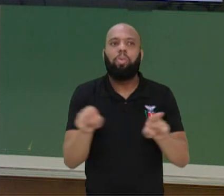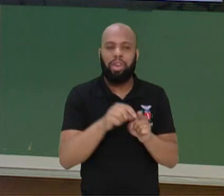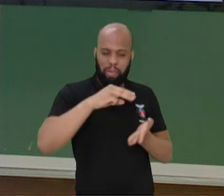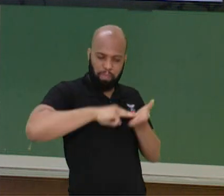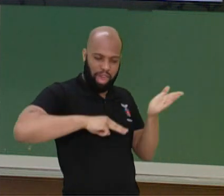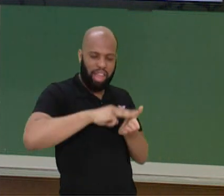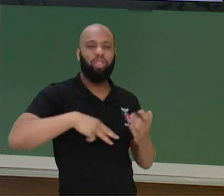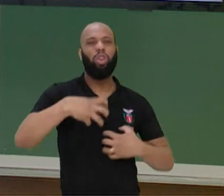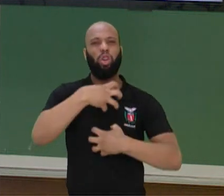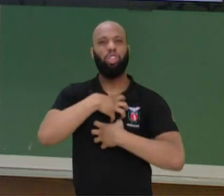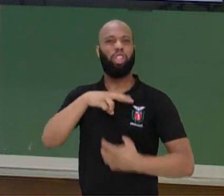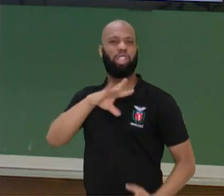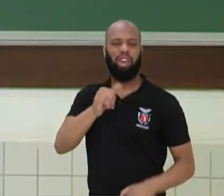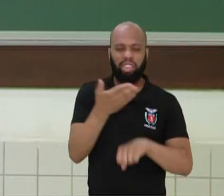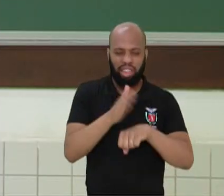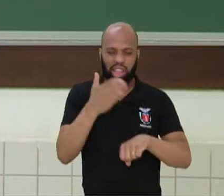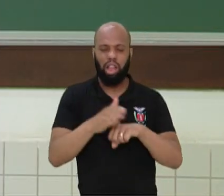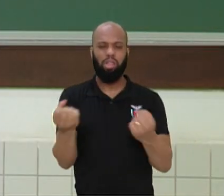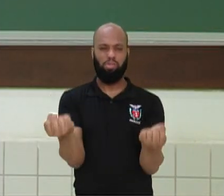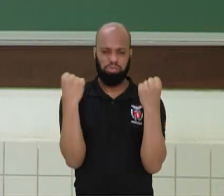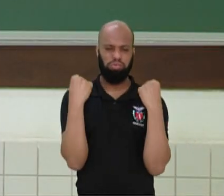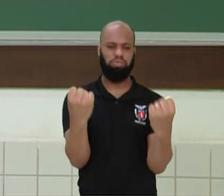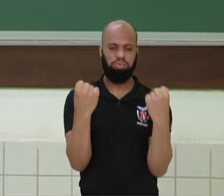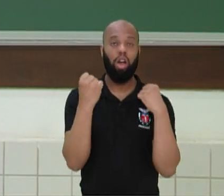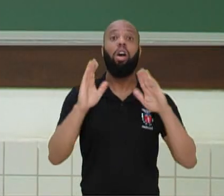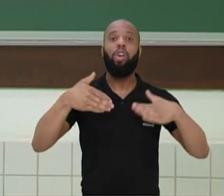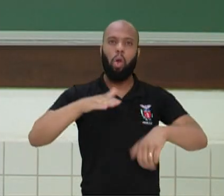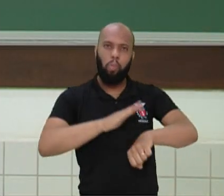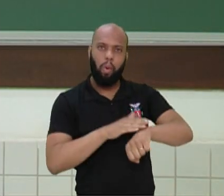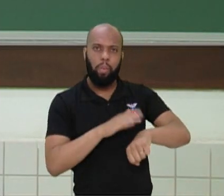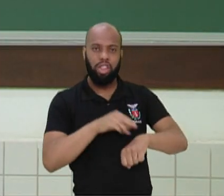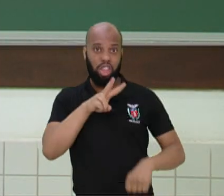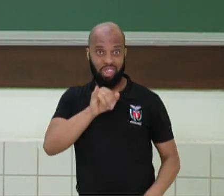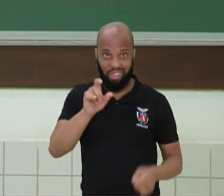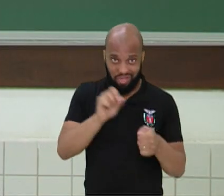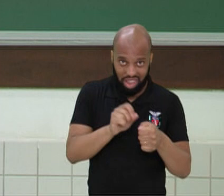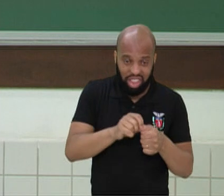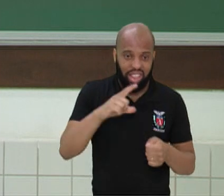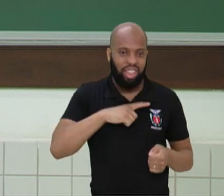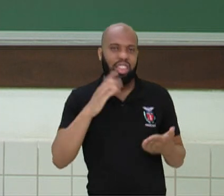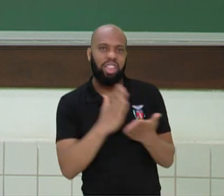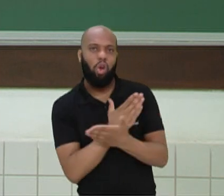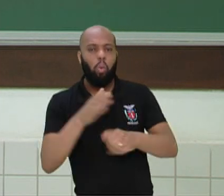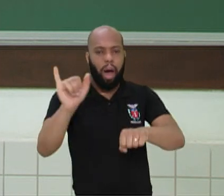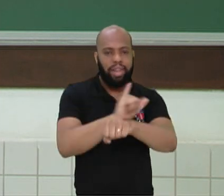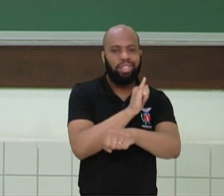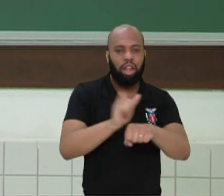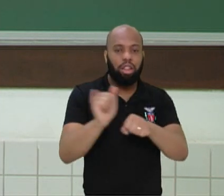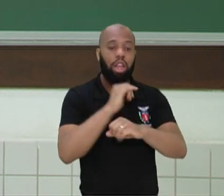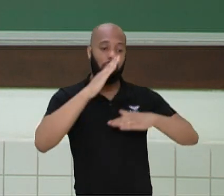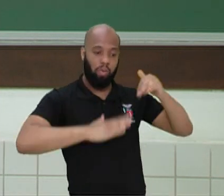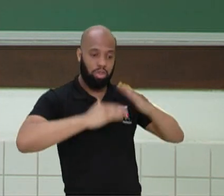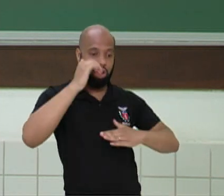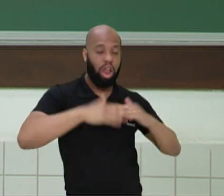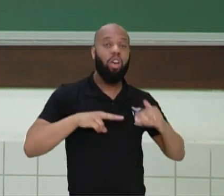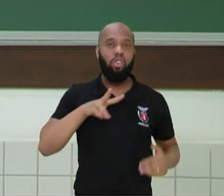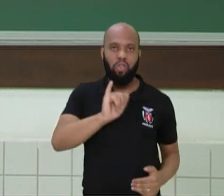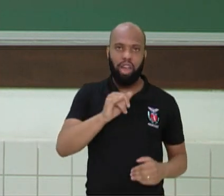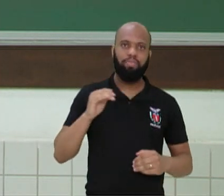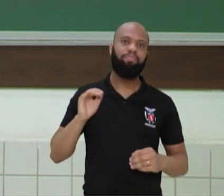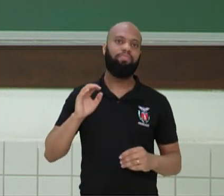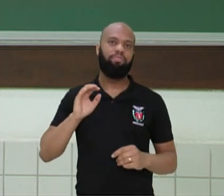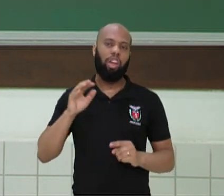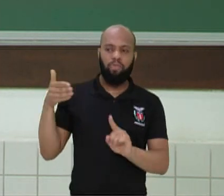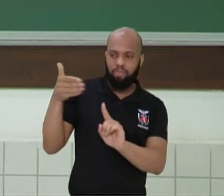de treino de musculação. Então, quando eu vou fazer musculação, existem métodos que o profissional ele vai direcionar de